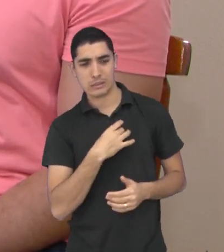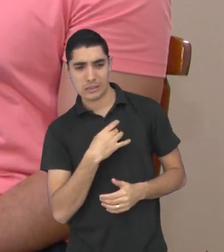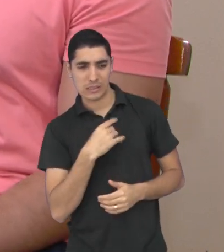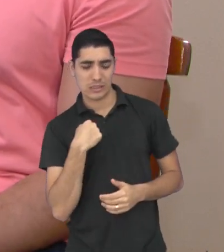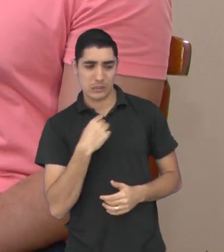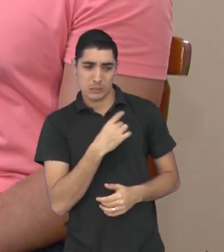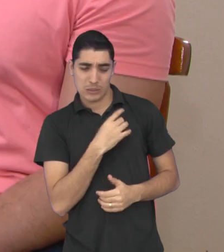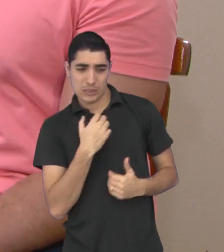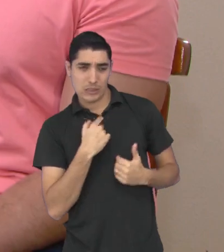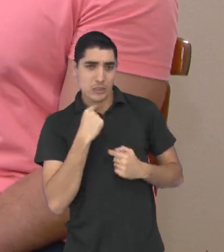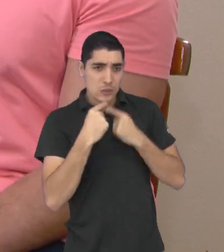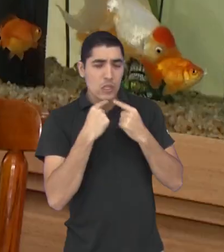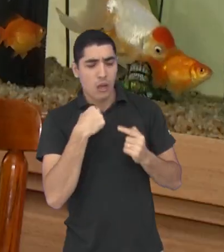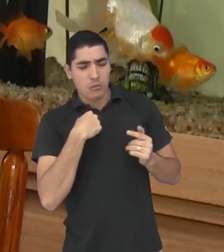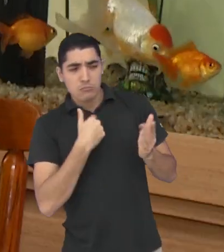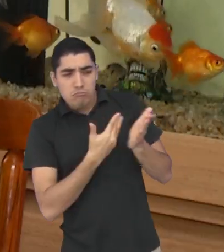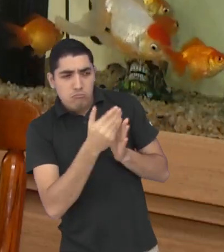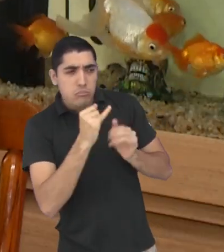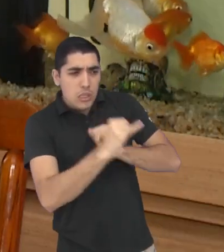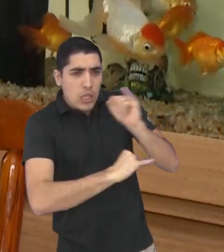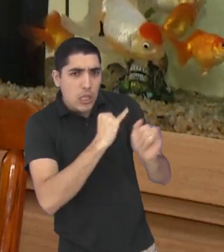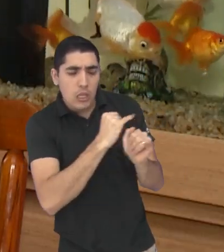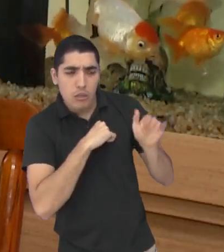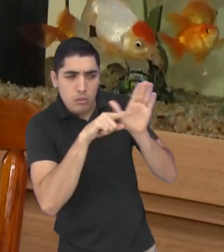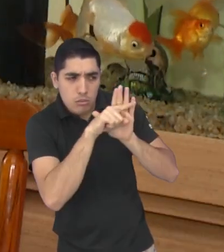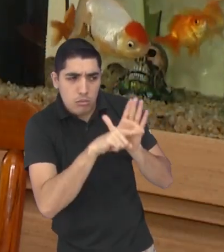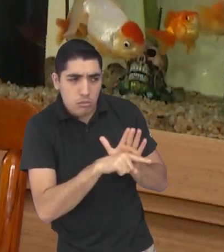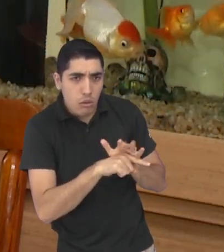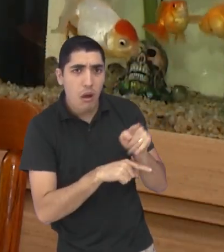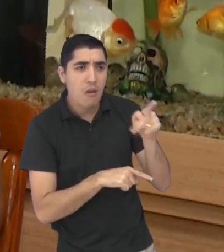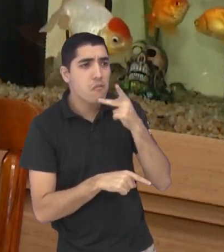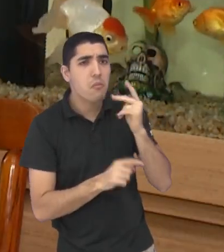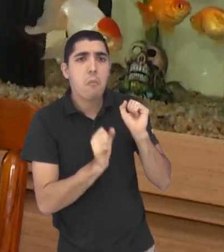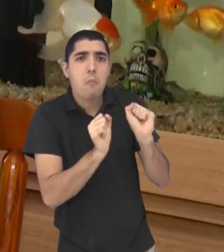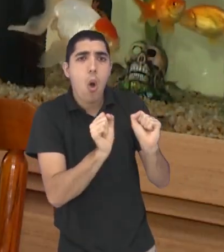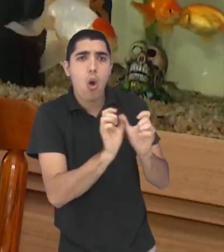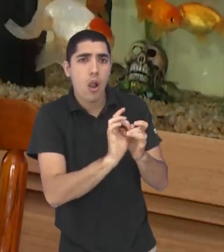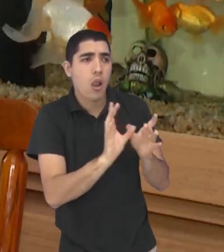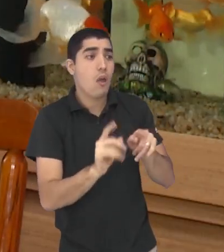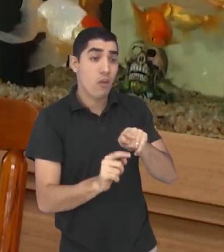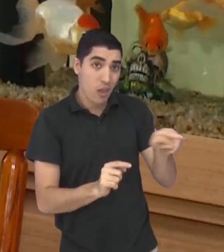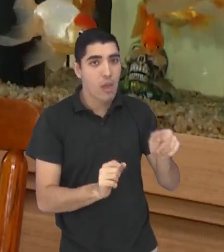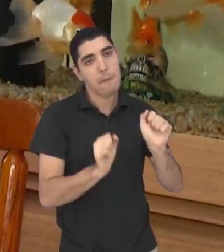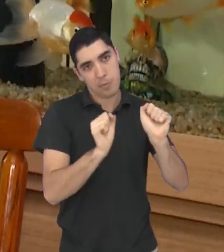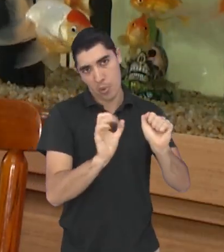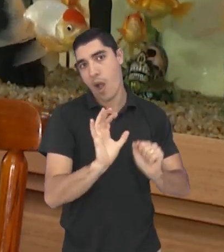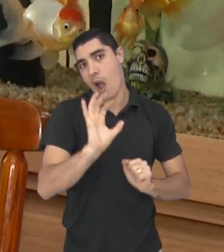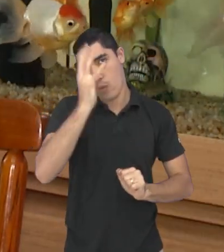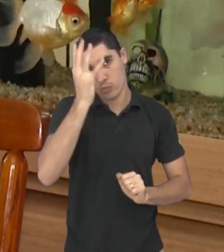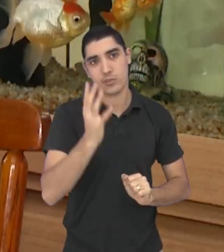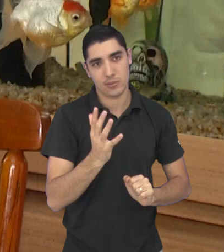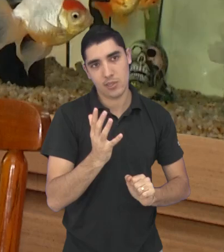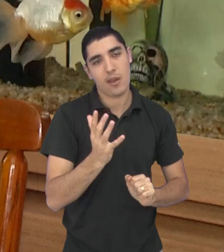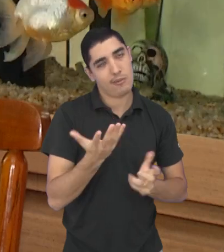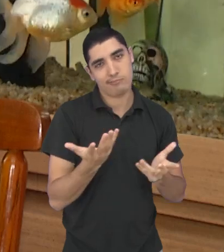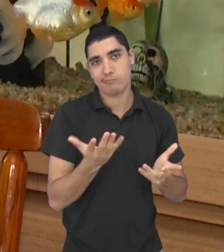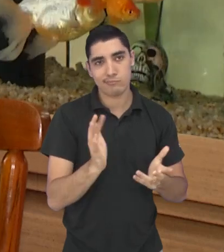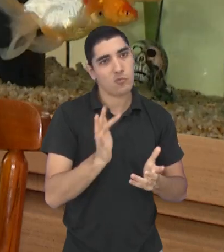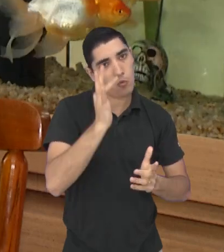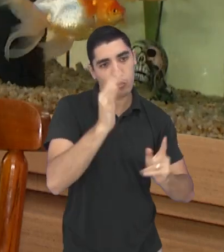muito pequenininhas, então eu fiquei com muito medo. Mas eu busquei, né, na internet, vi que eles têm hábito, assim, de